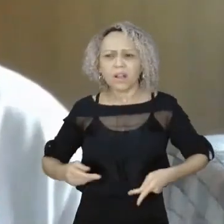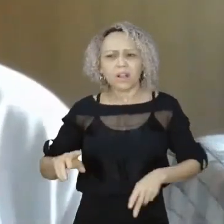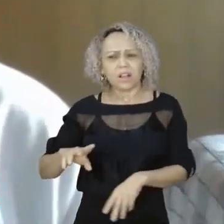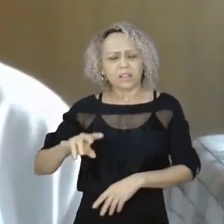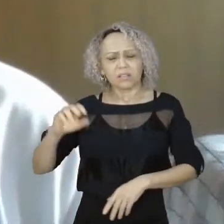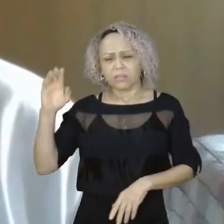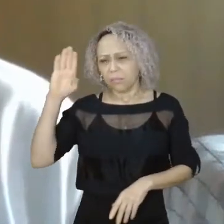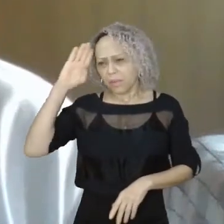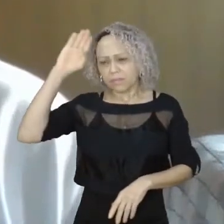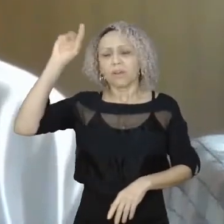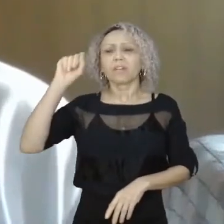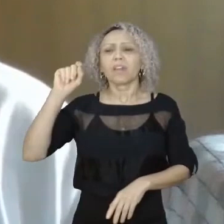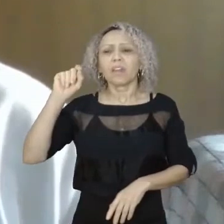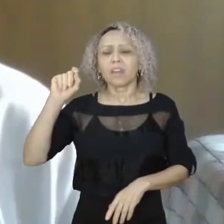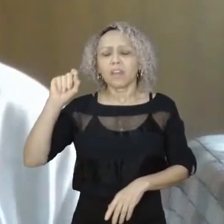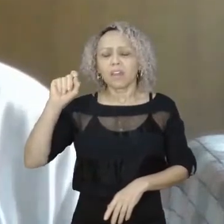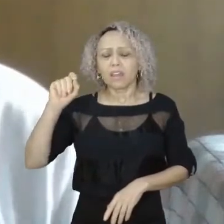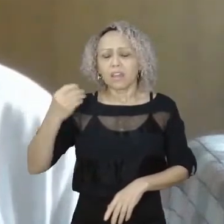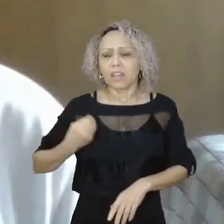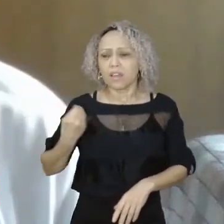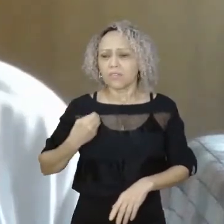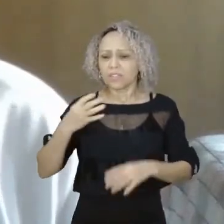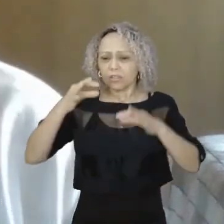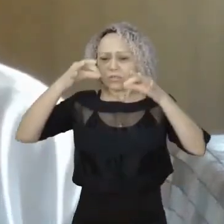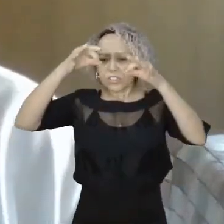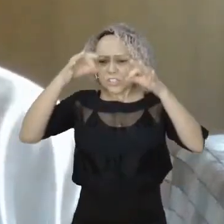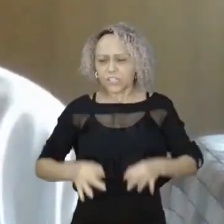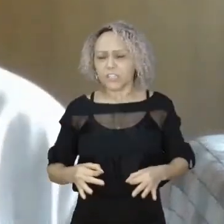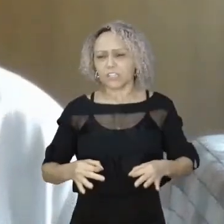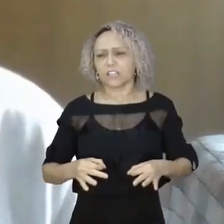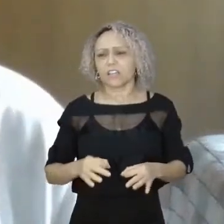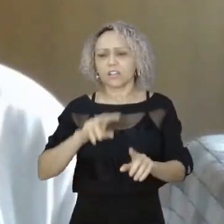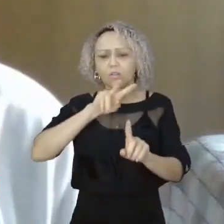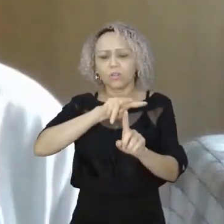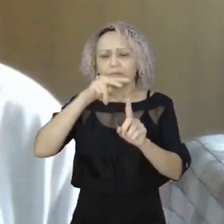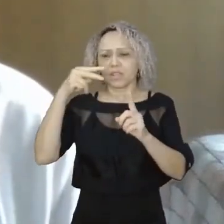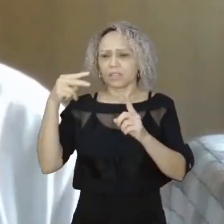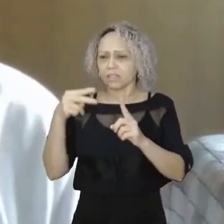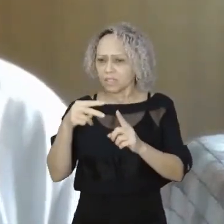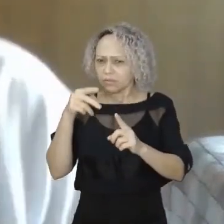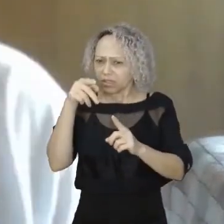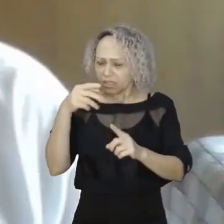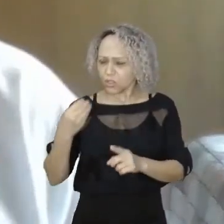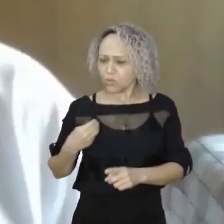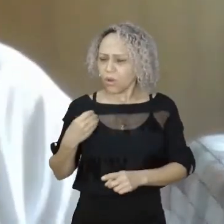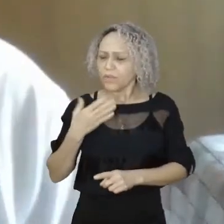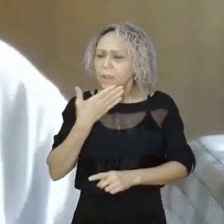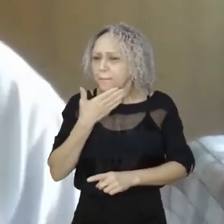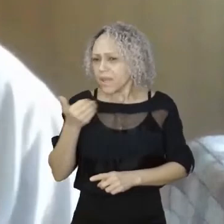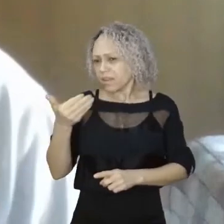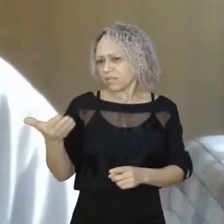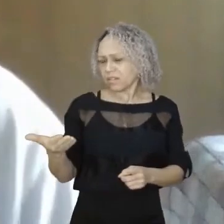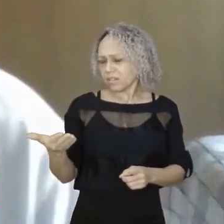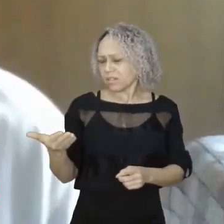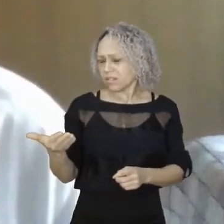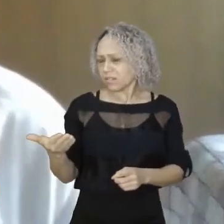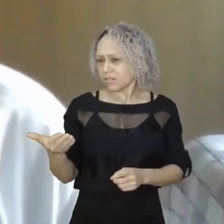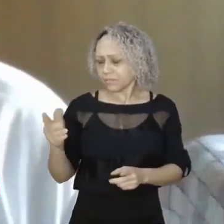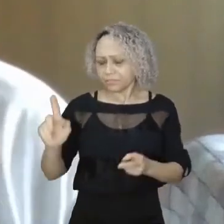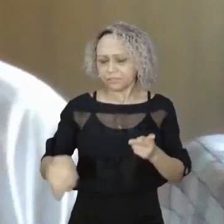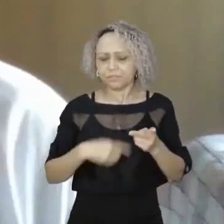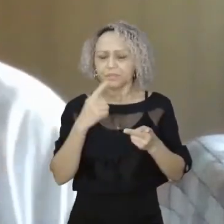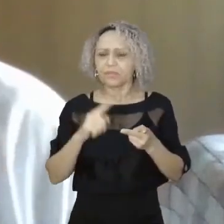dignidade, com perspectivas de você melhorar a sua situação de vida. E aí entra o segundo